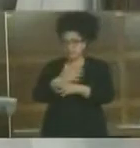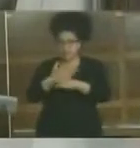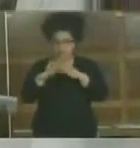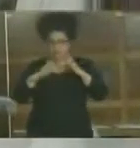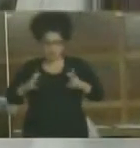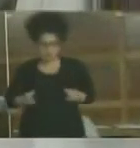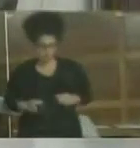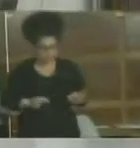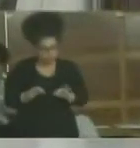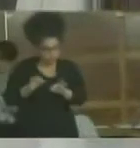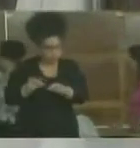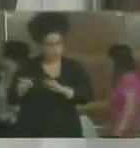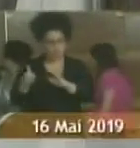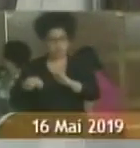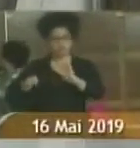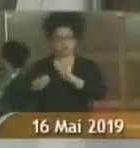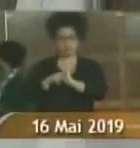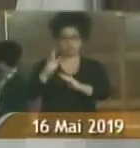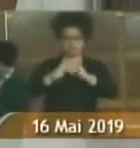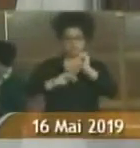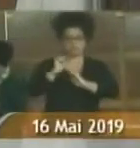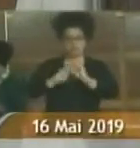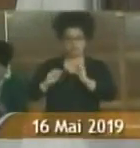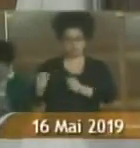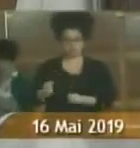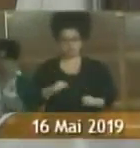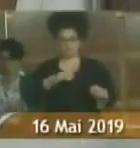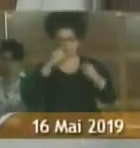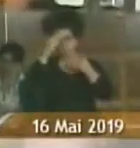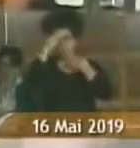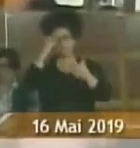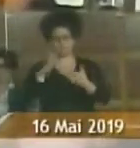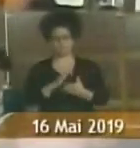organizada, é graças aos garis. Muito obrigada.